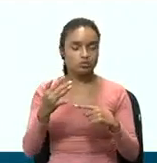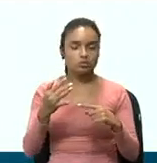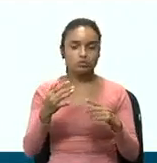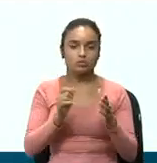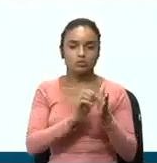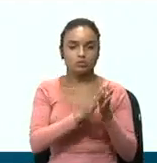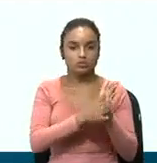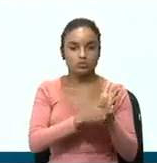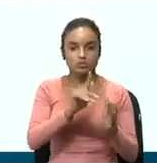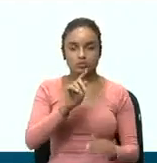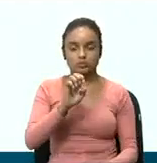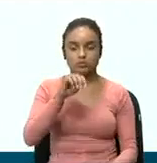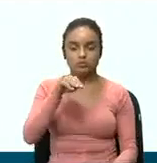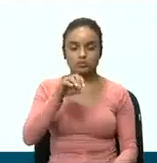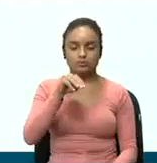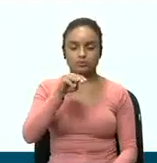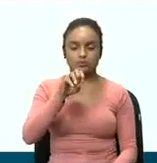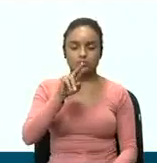converge.